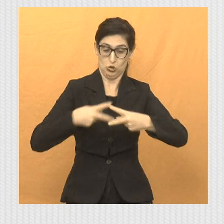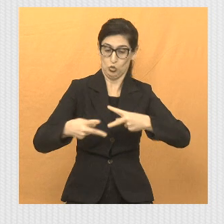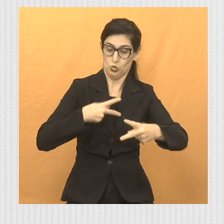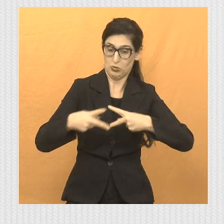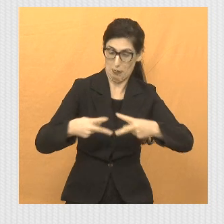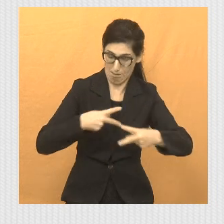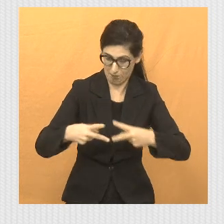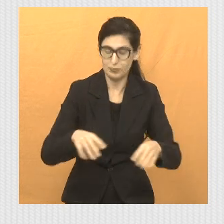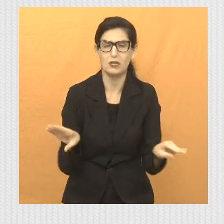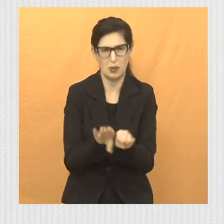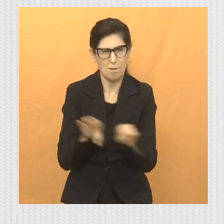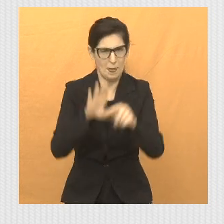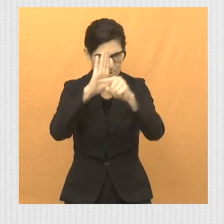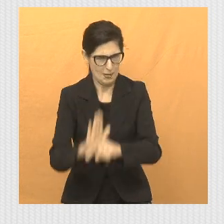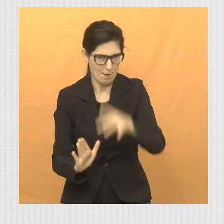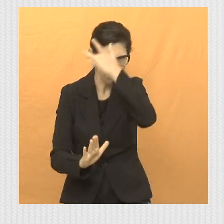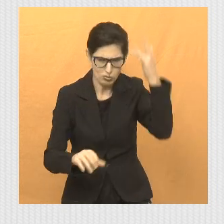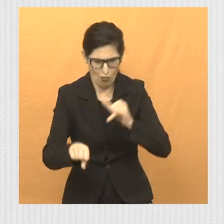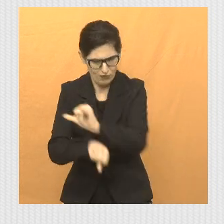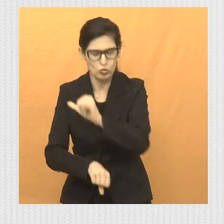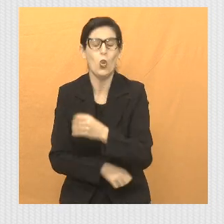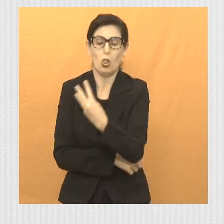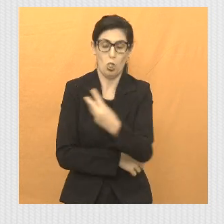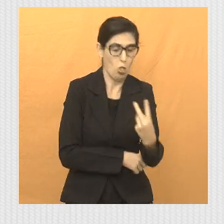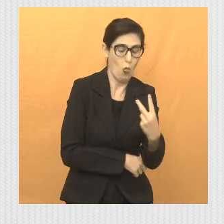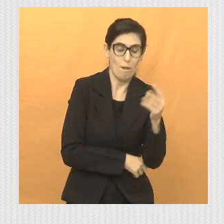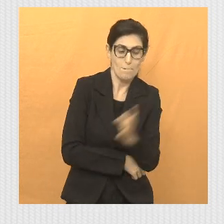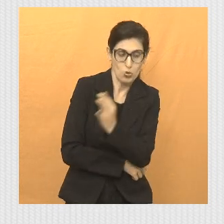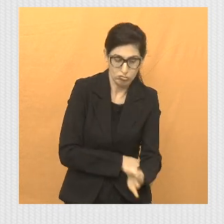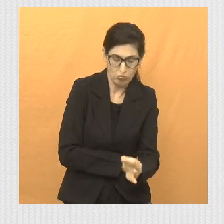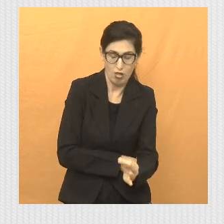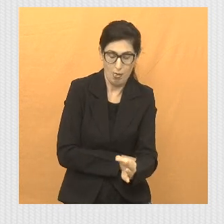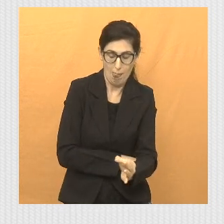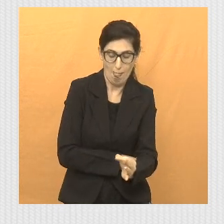uma redução de 32% para